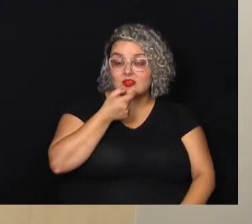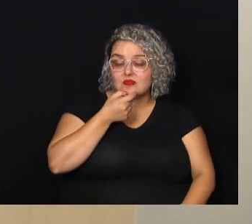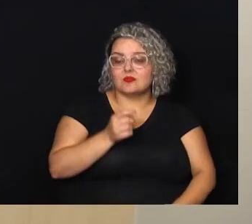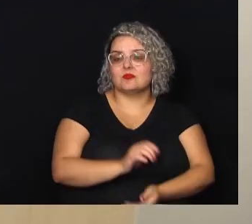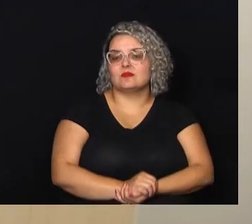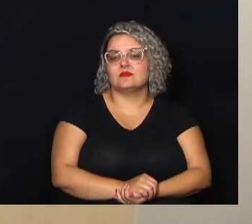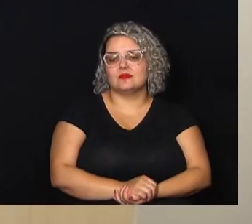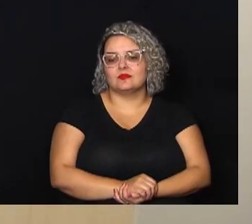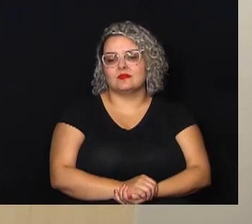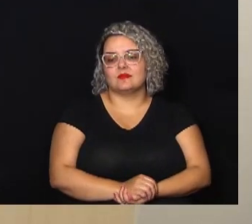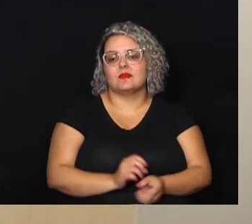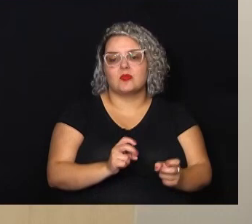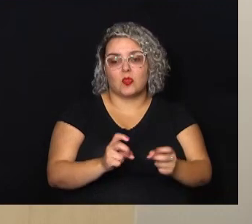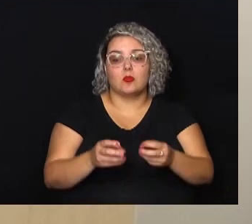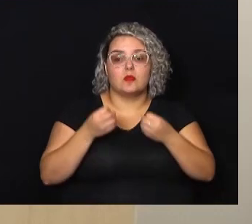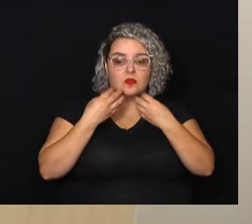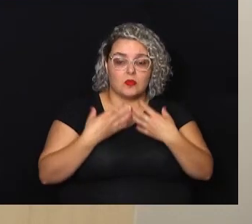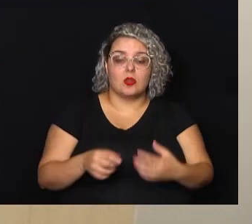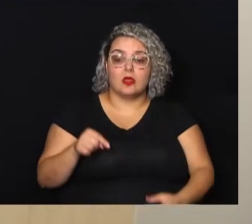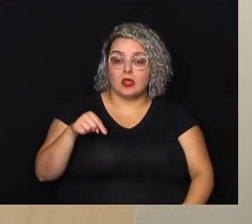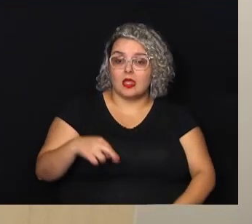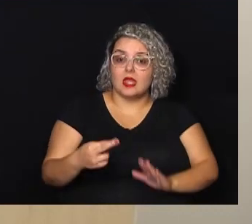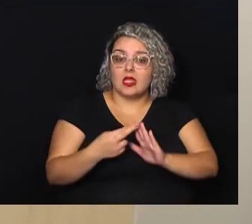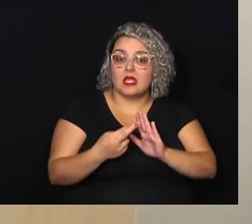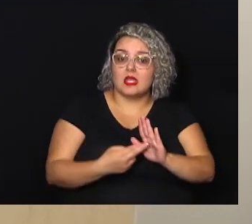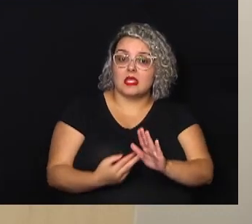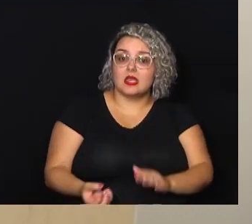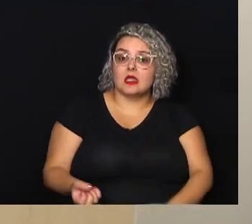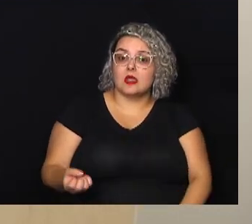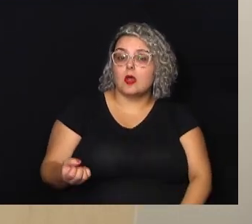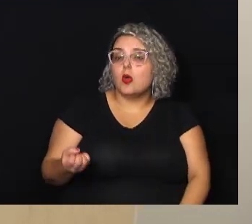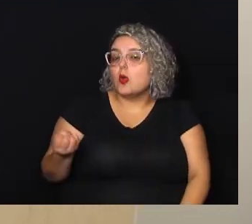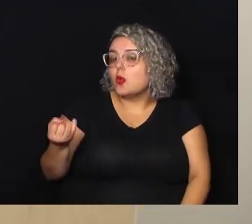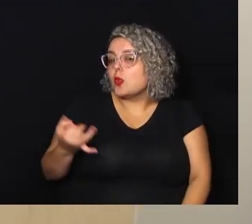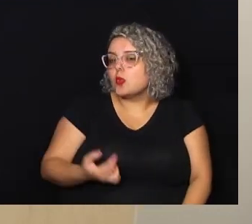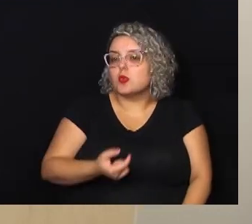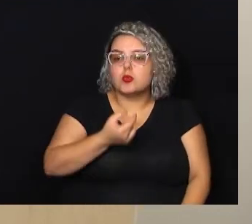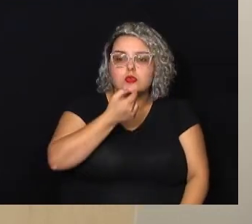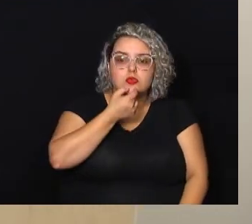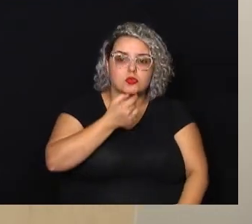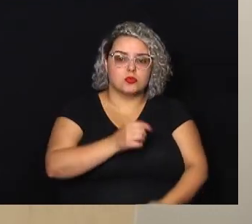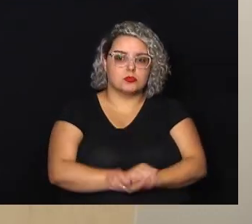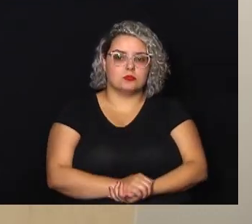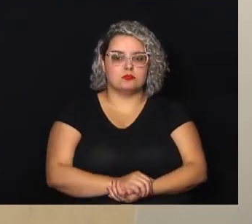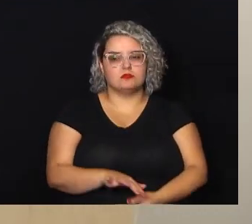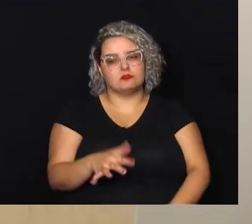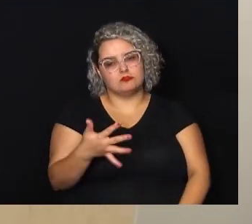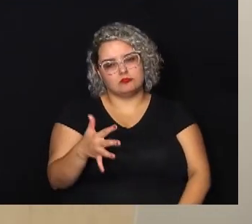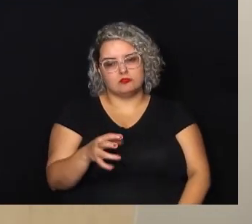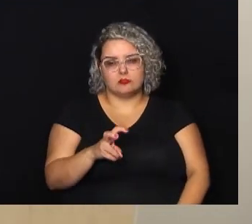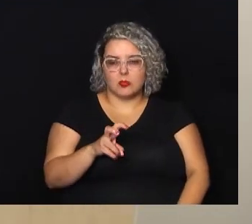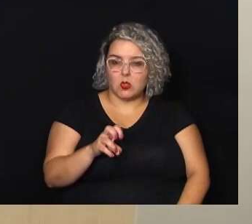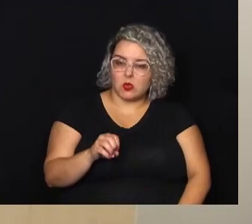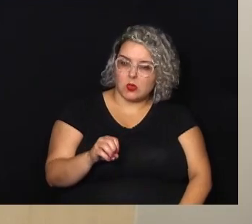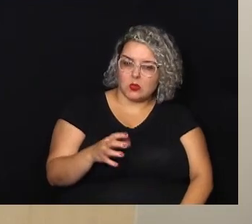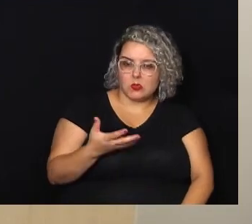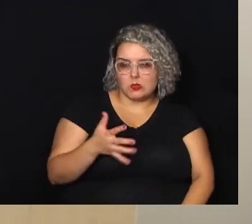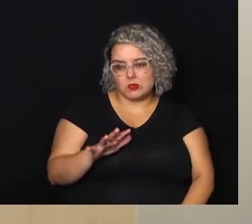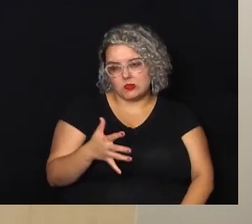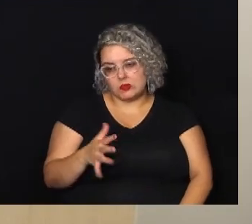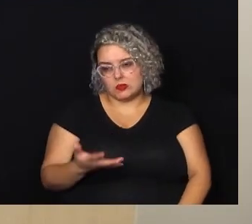os biscoitinhos, teve uma saída boa. Essa receita rende, em média, quantos biscoitos? Em média,